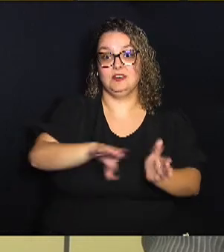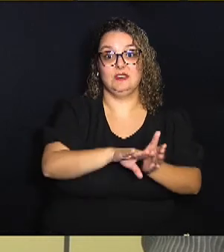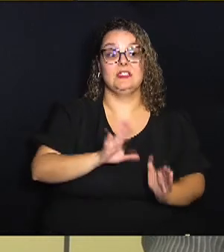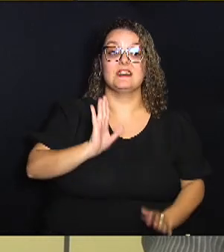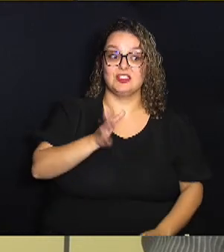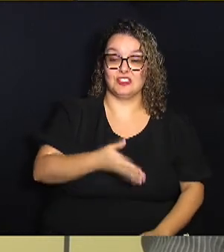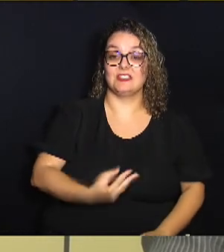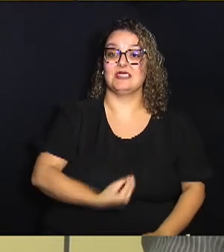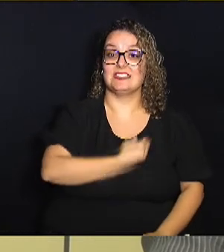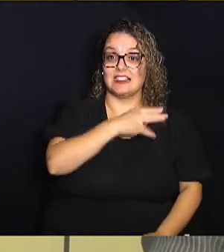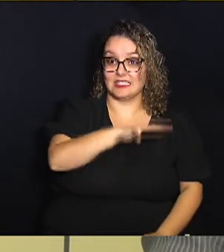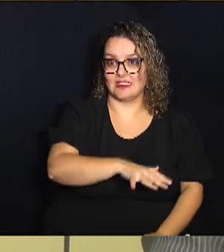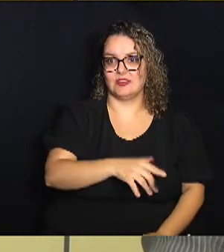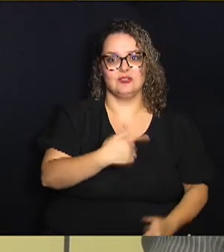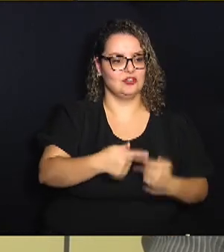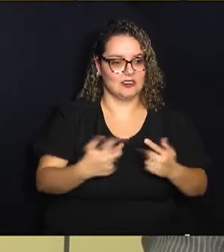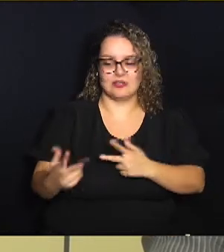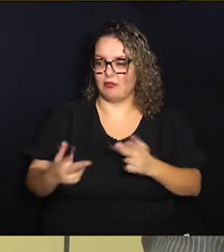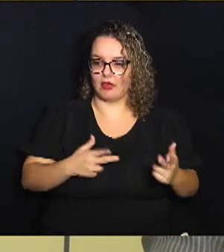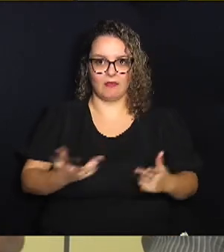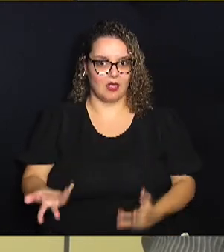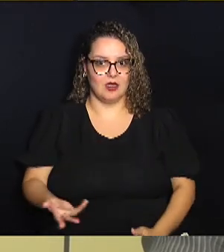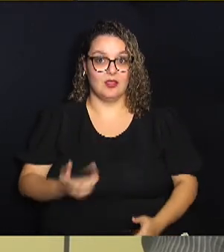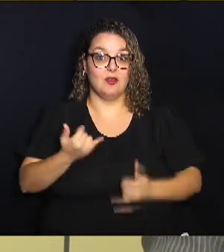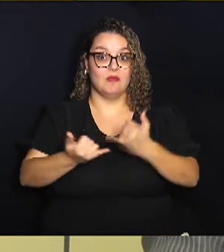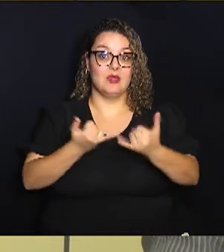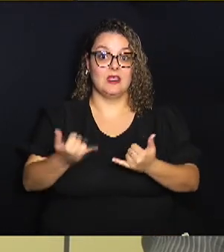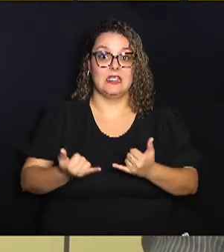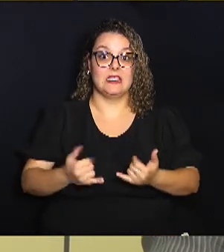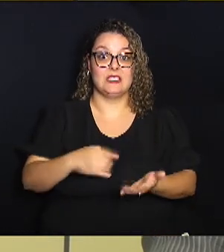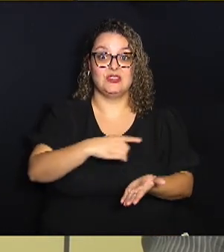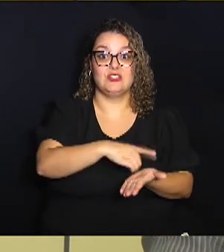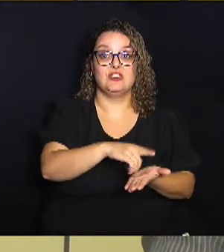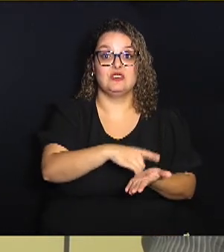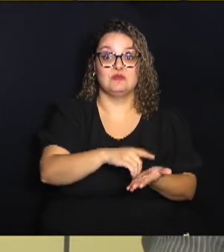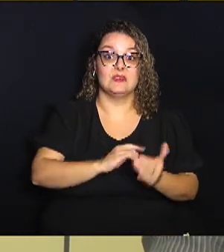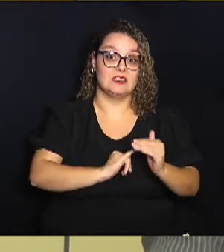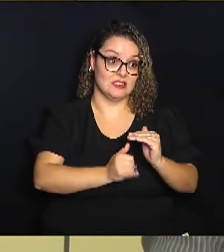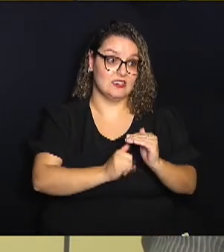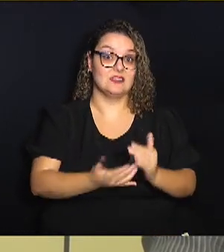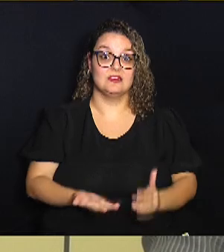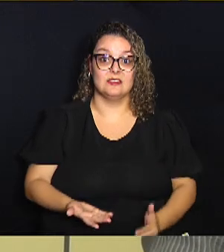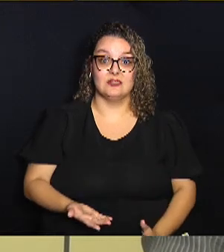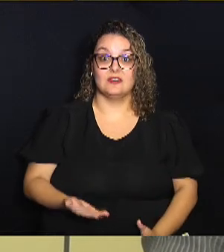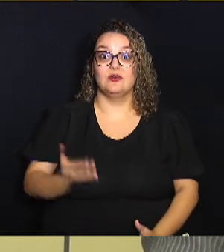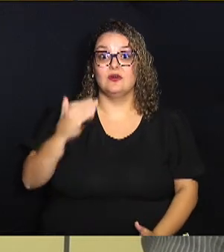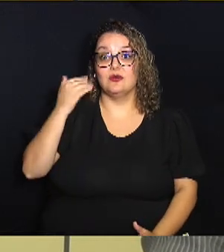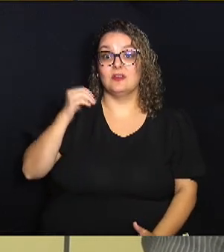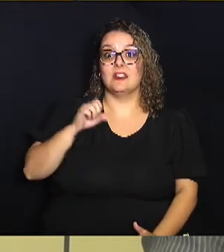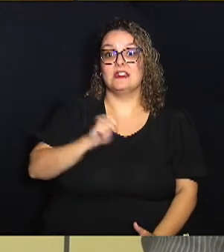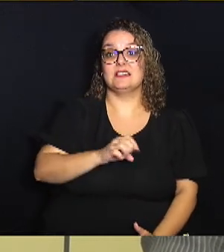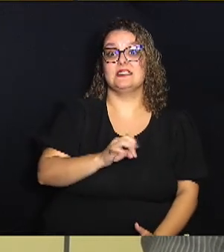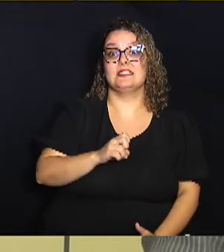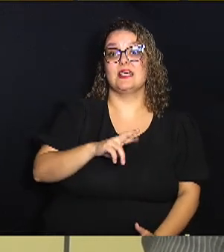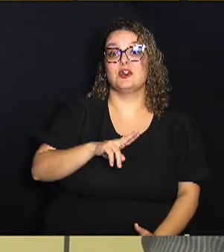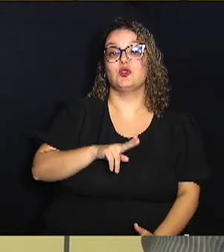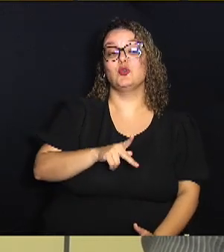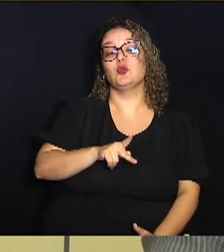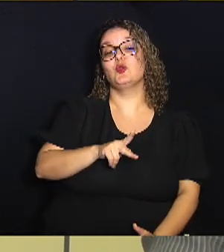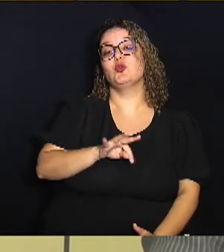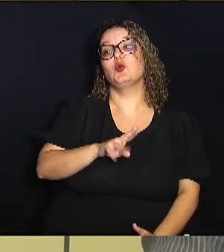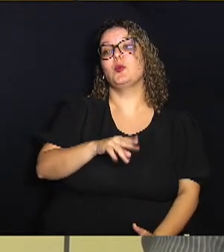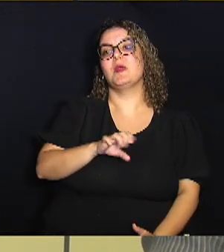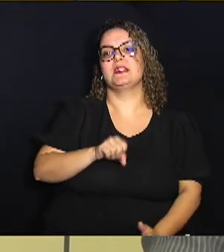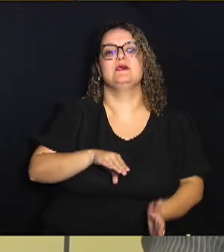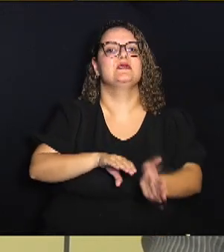nesse mercado. A gente brinca até, né, que tem bastante dicionário sobre startup, né, o famoso startupês, né? Se você dá um Google